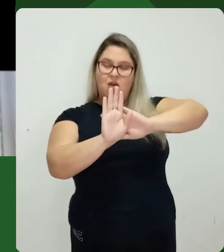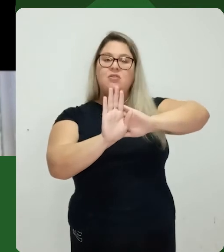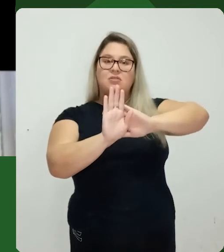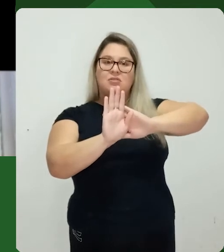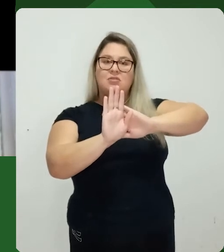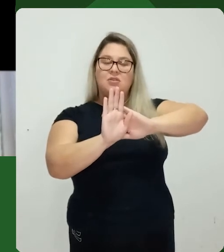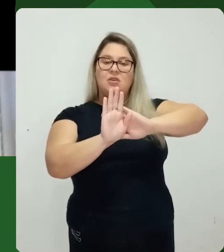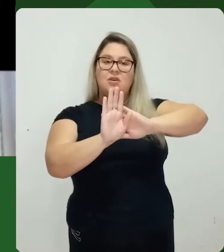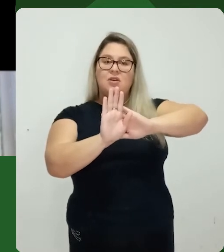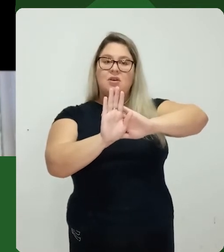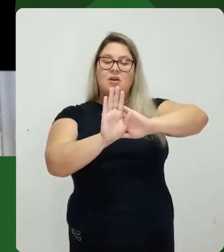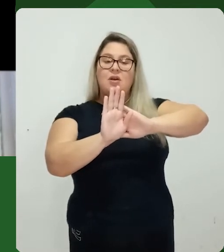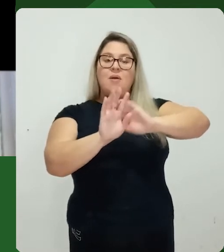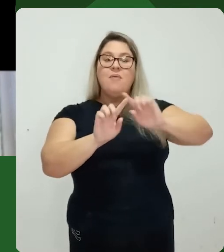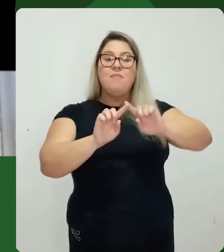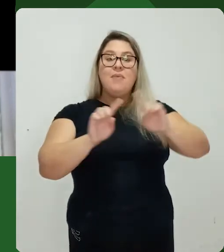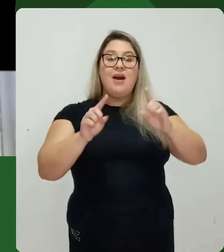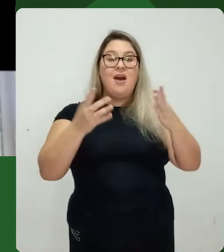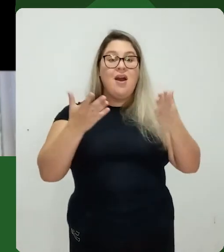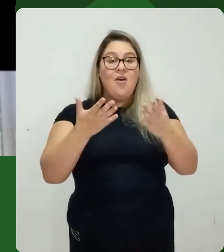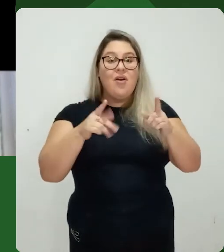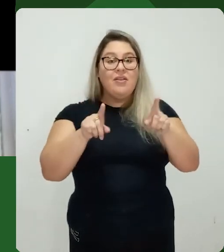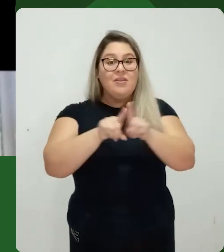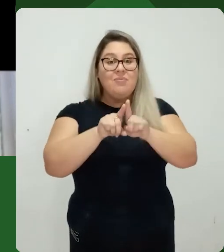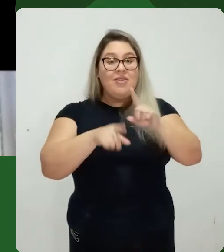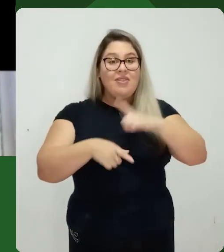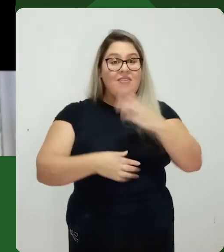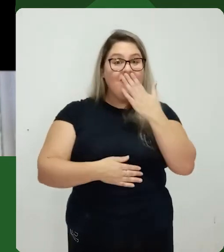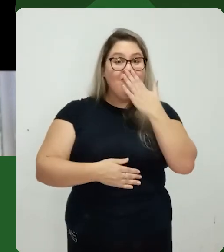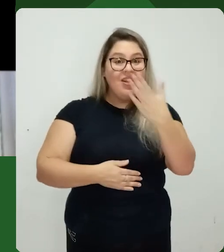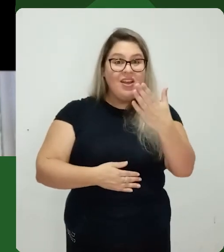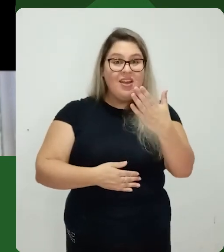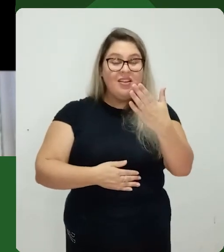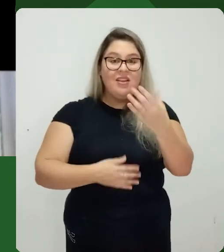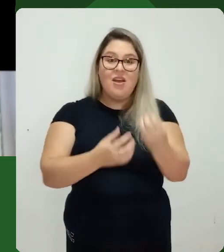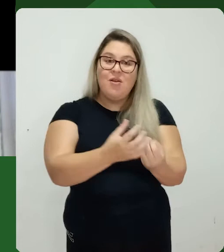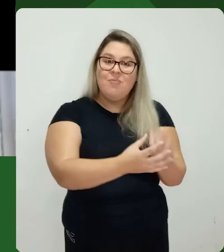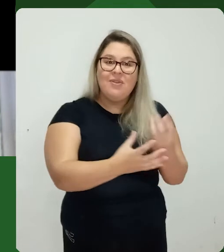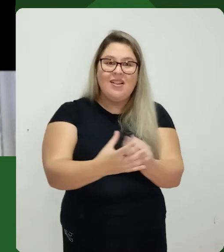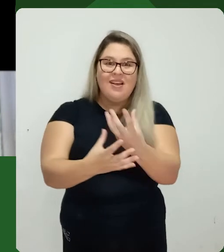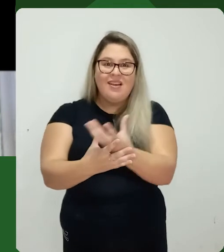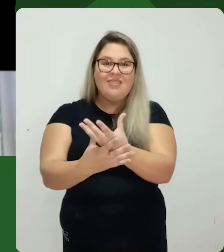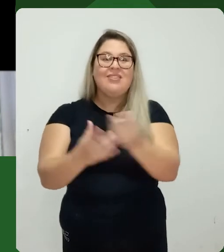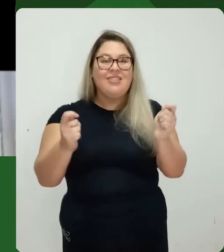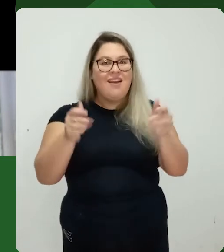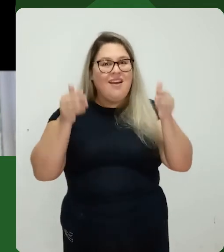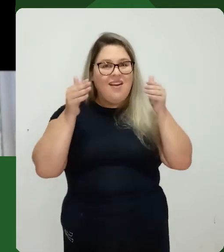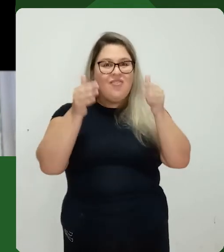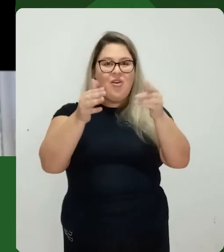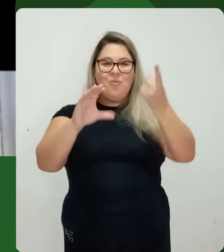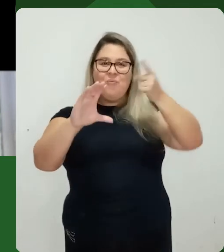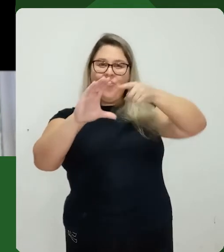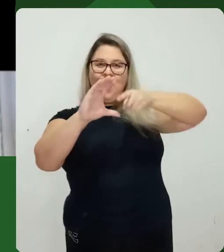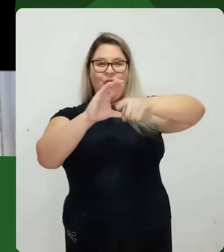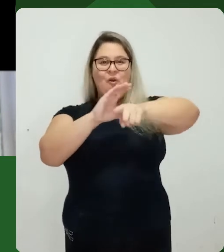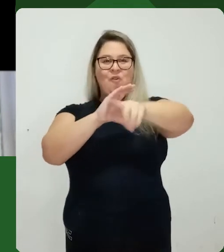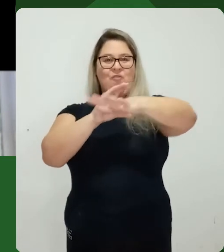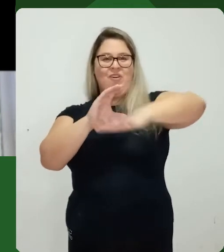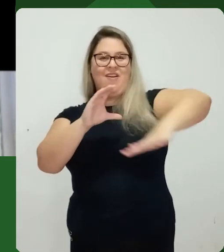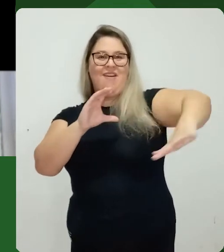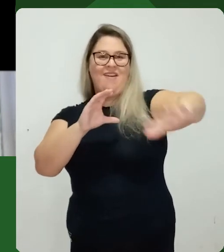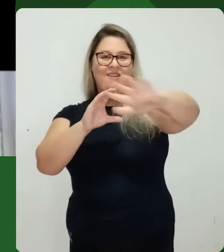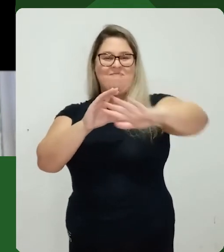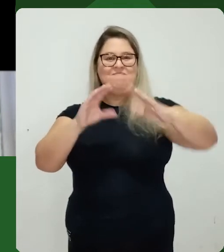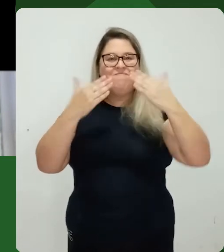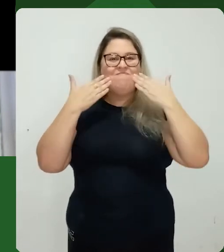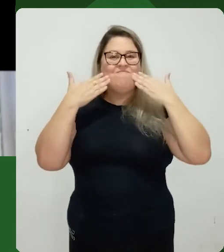eu mantive ali o foco que eu tinha atrás, eu mantive a exposição à luz e tal, mas eu tenho agora também aqui na frente essas